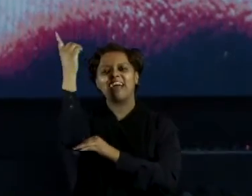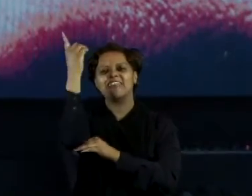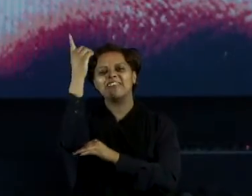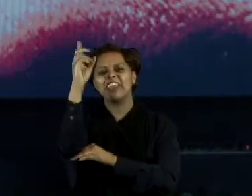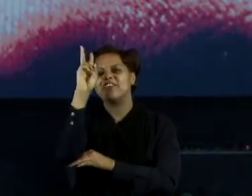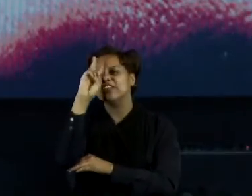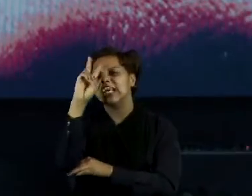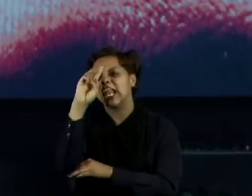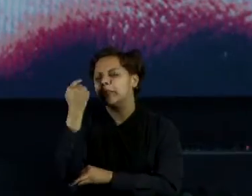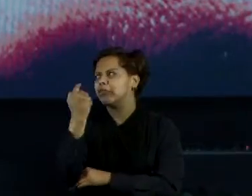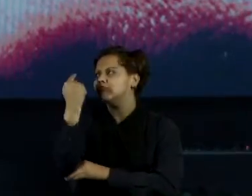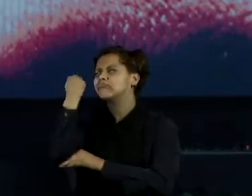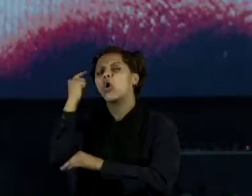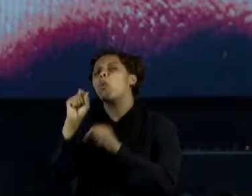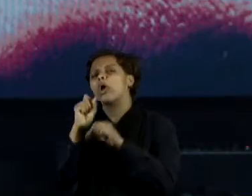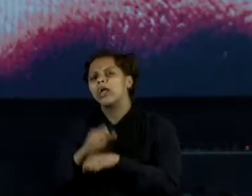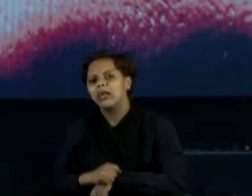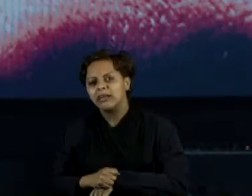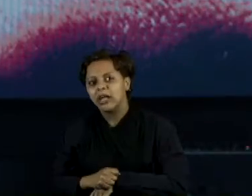Golias.